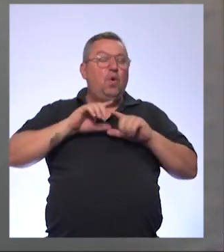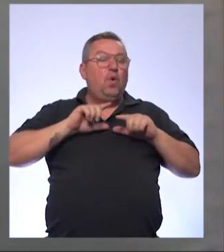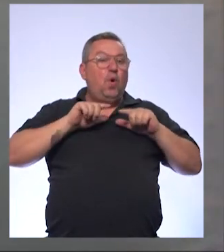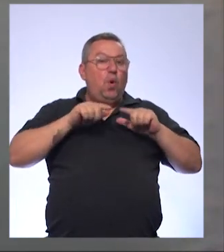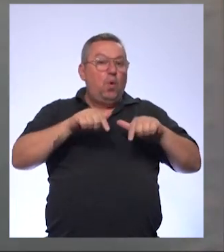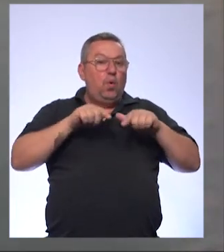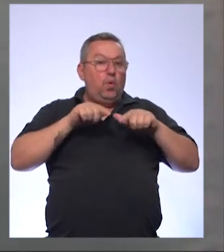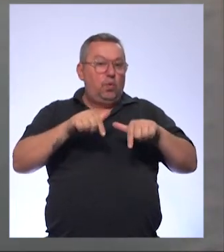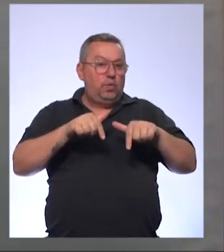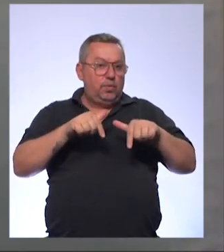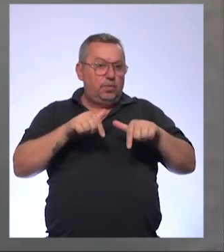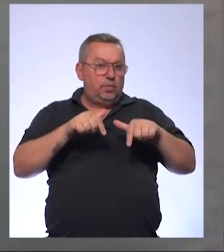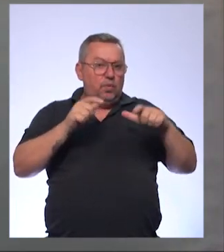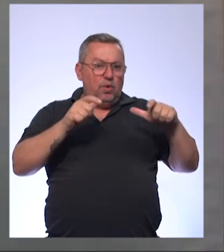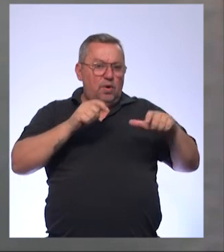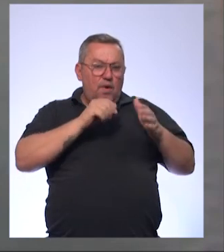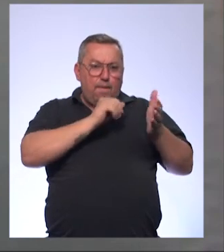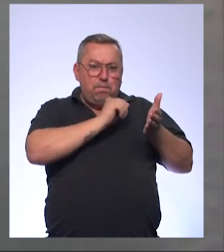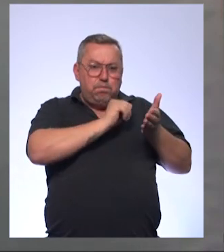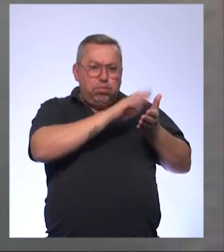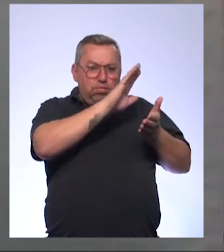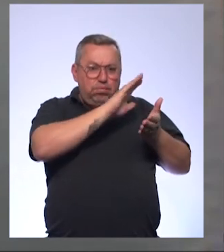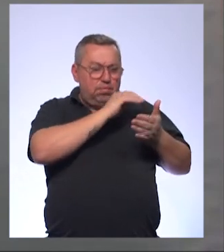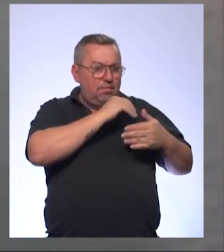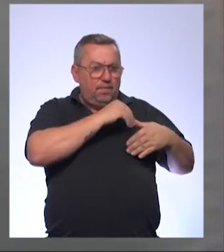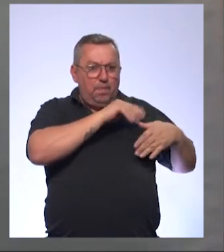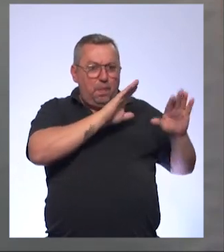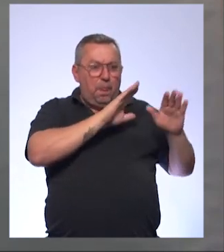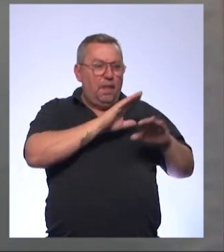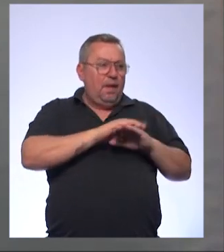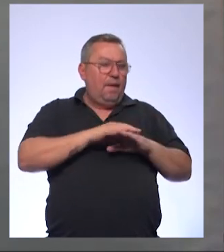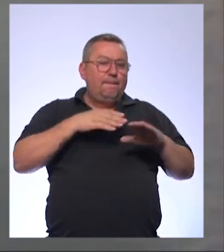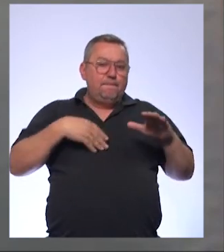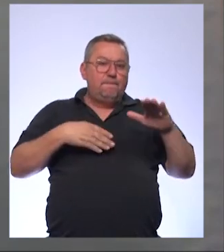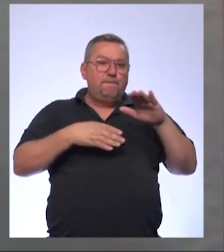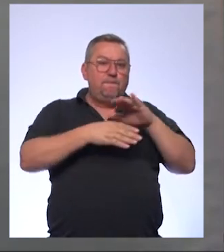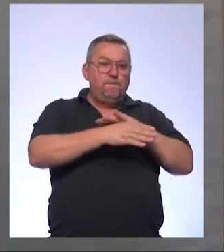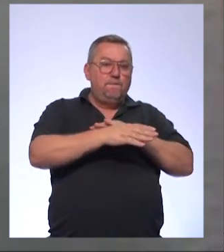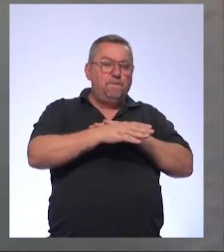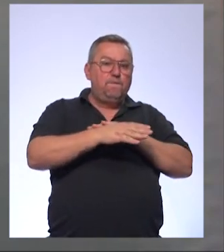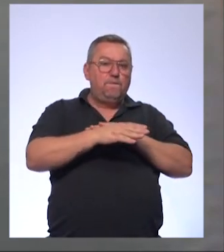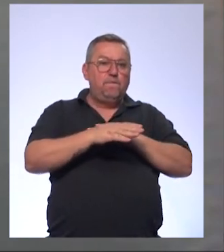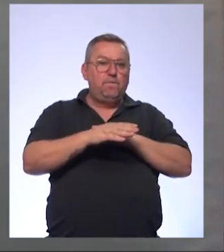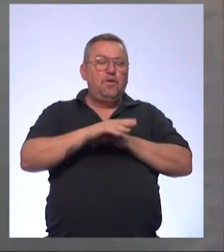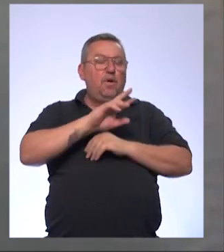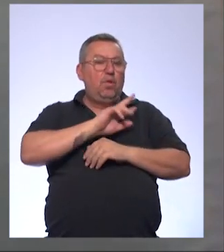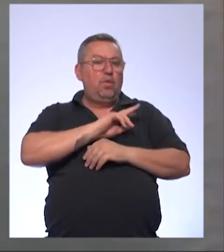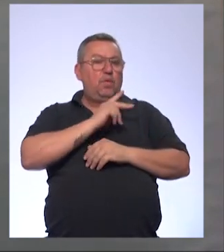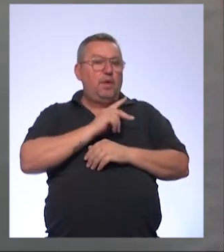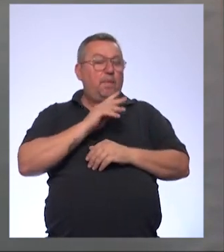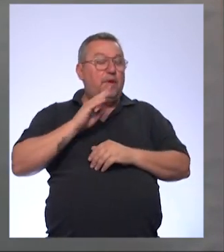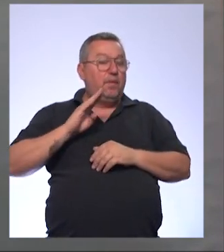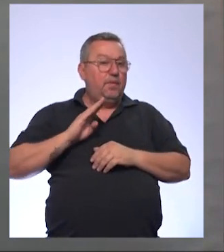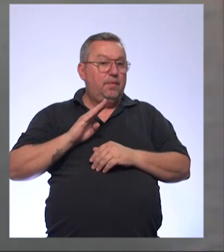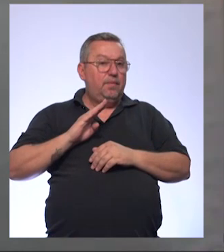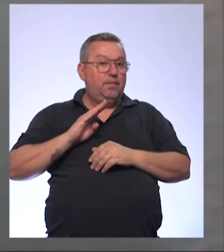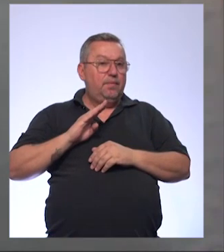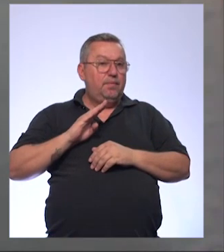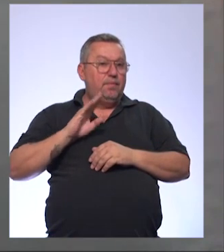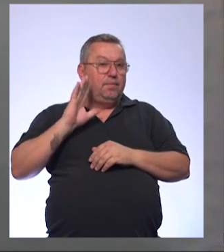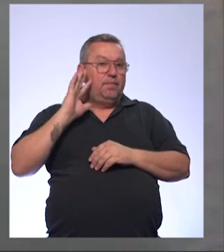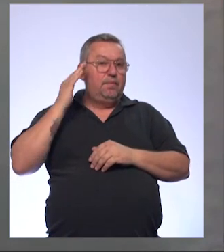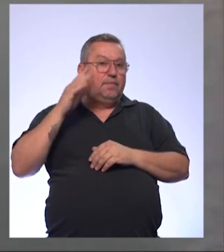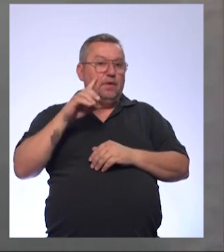terra deles, né? Da terra prometida. Eles invadem a terra dos judeus, dos hebreus, e